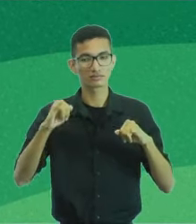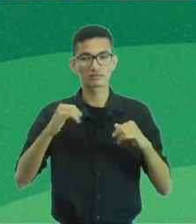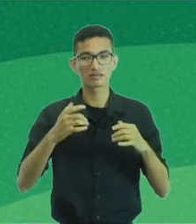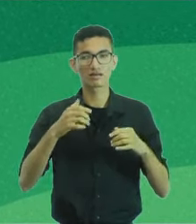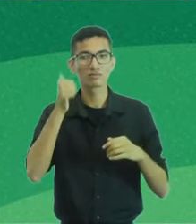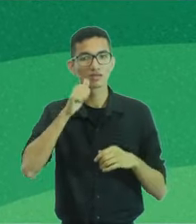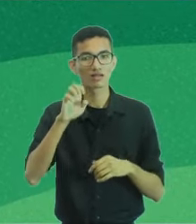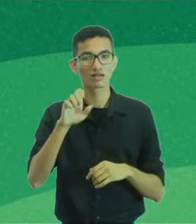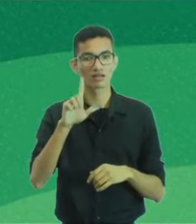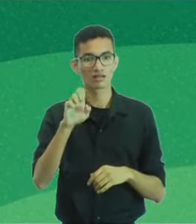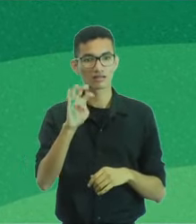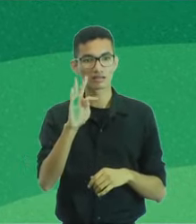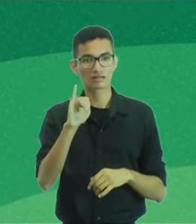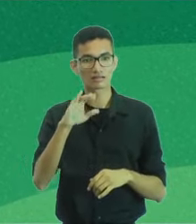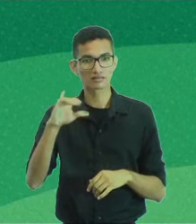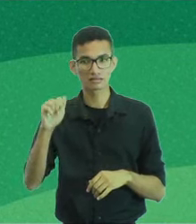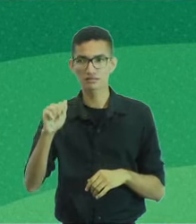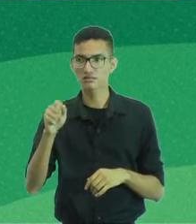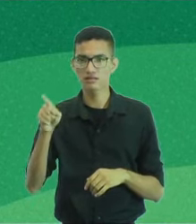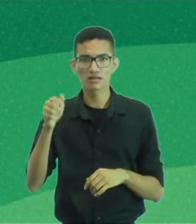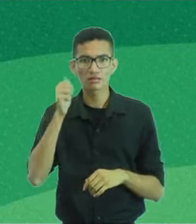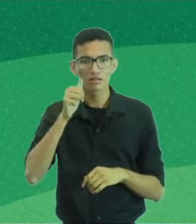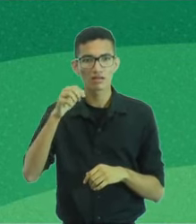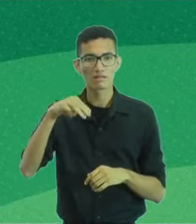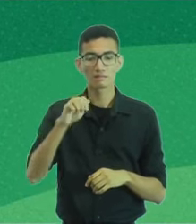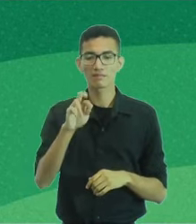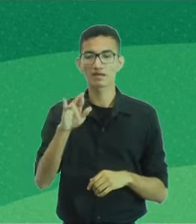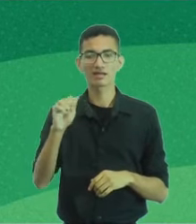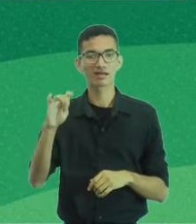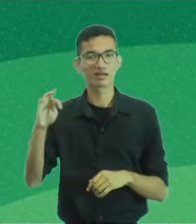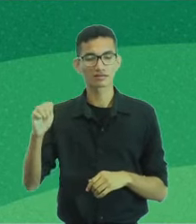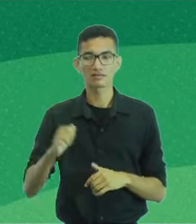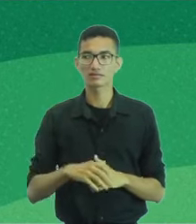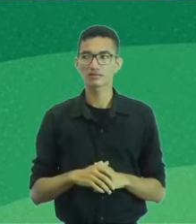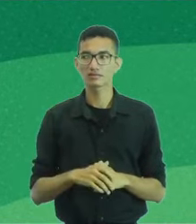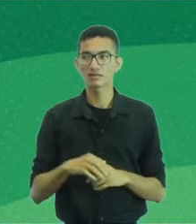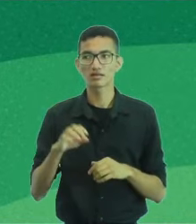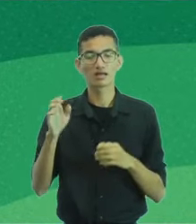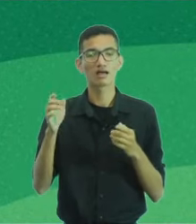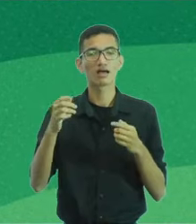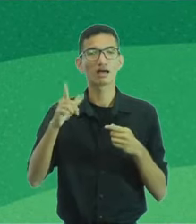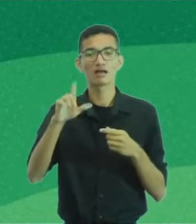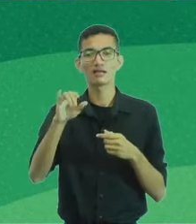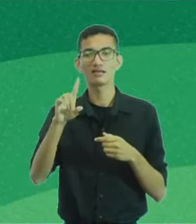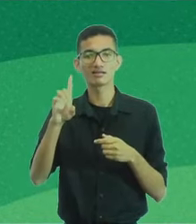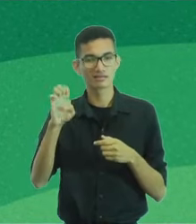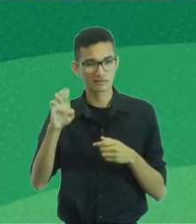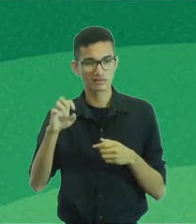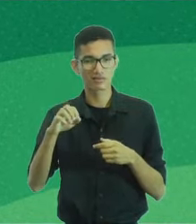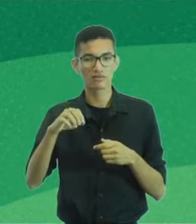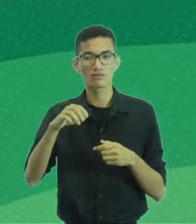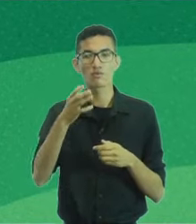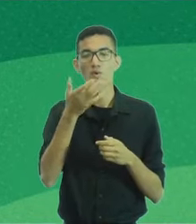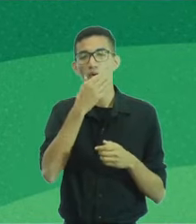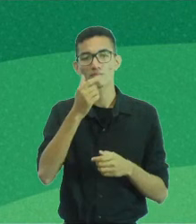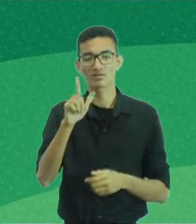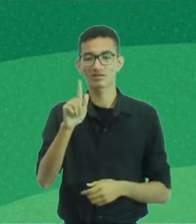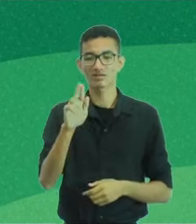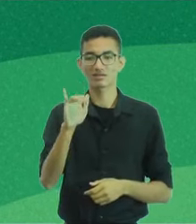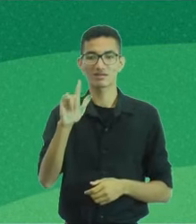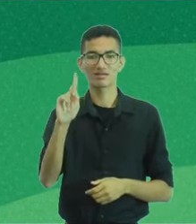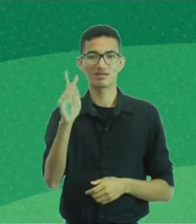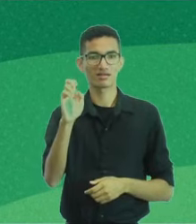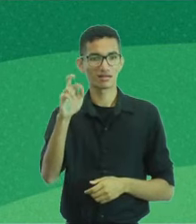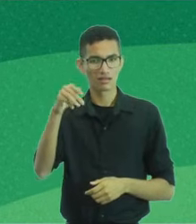E aí tem a bariátrica temos tipo ali de Guilherme eu falei bom